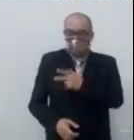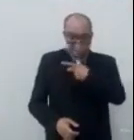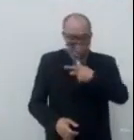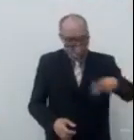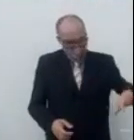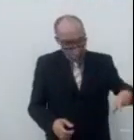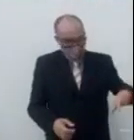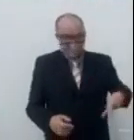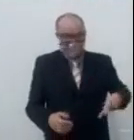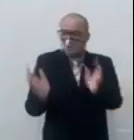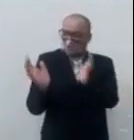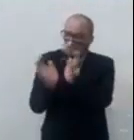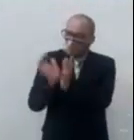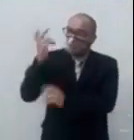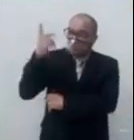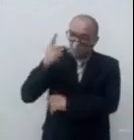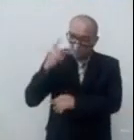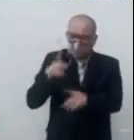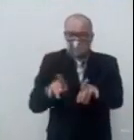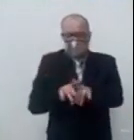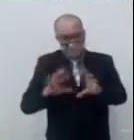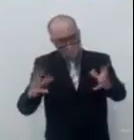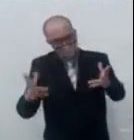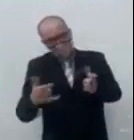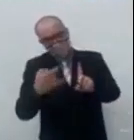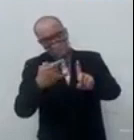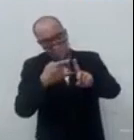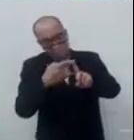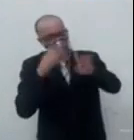Senhor presidente, colegas vereadores,